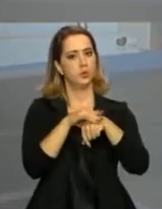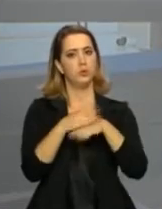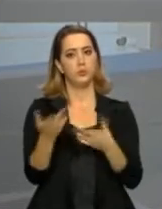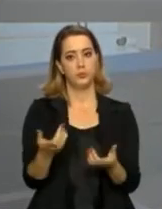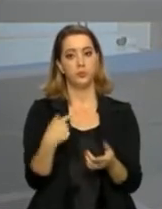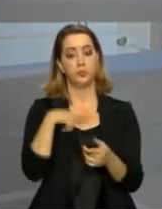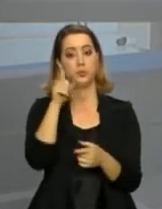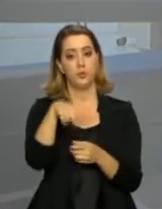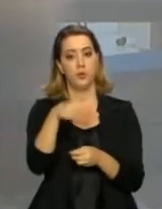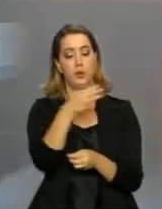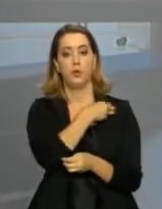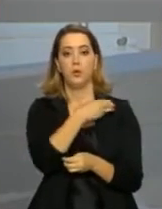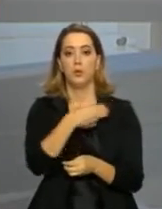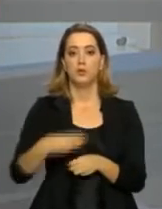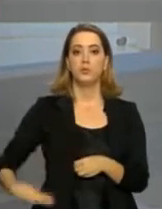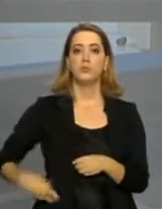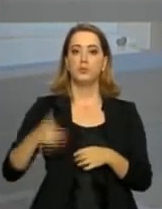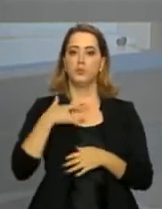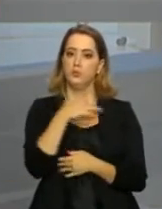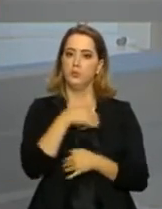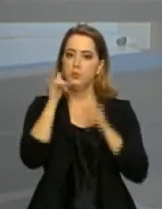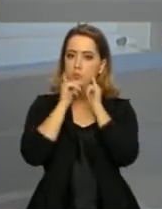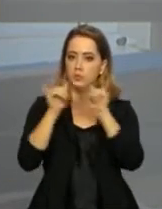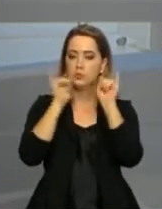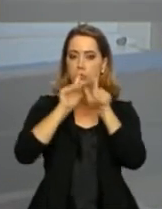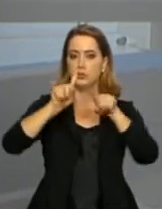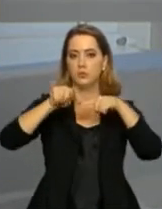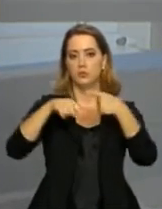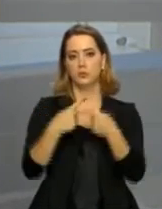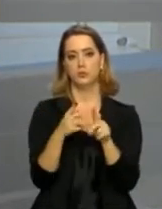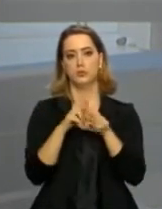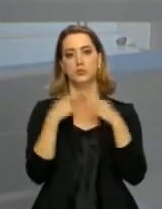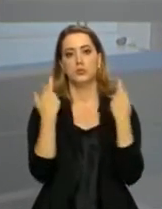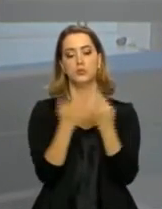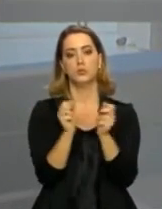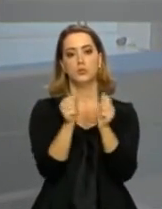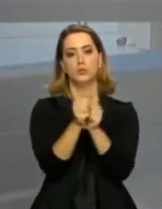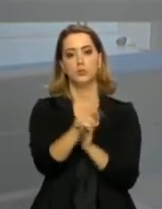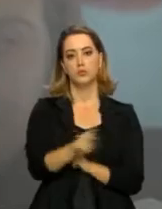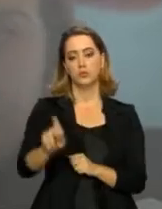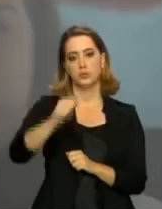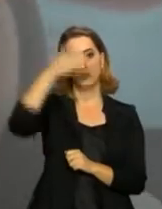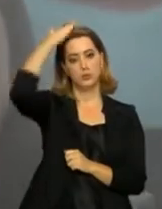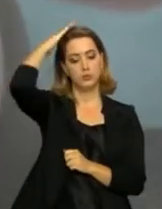que informou o ministro da Saúde, Ricardo Barros, após reunião com o presidente Michel Temer.